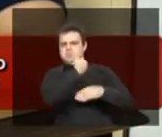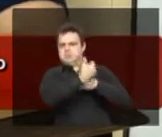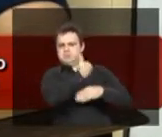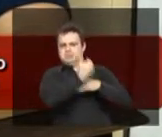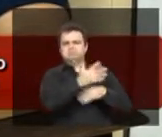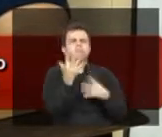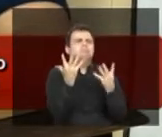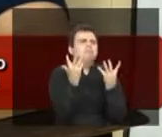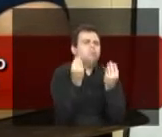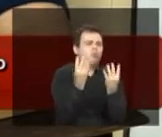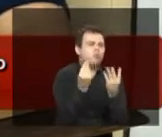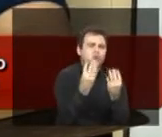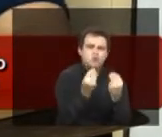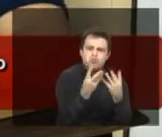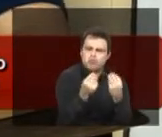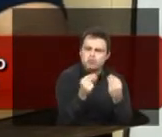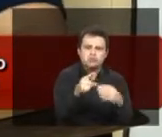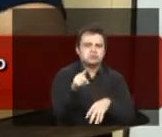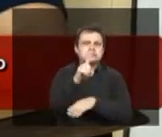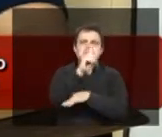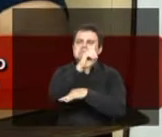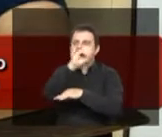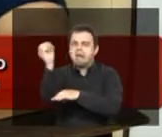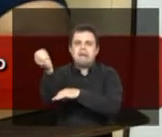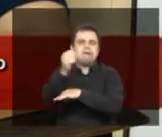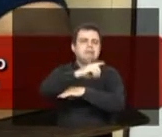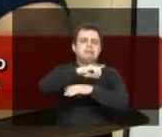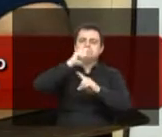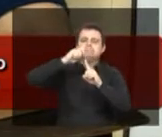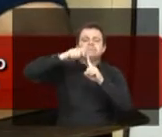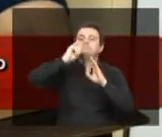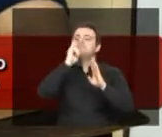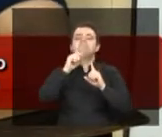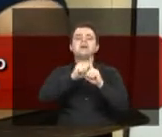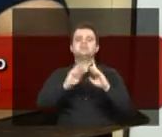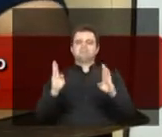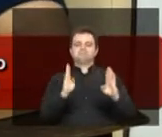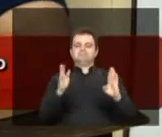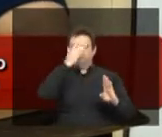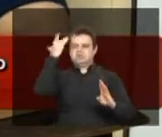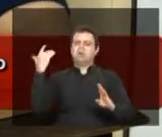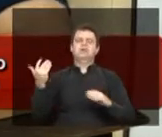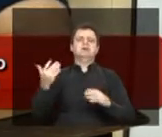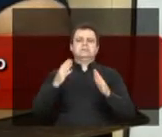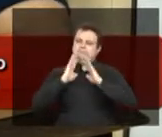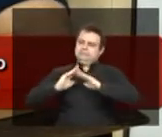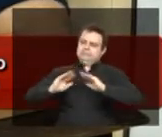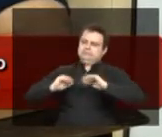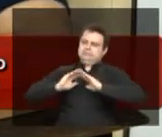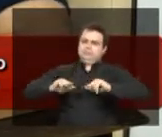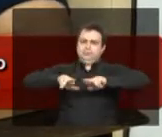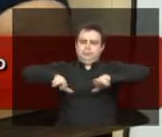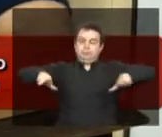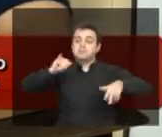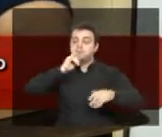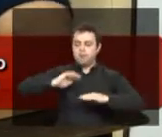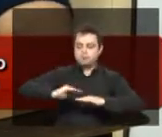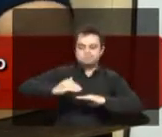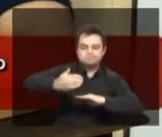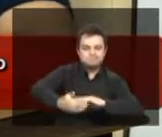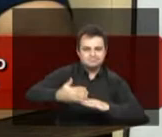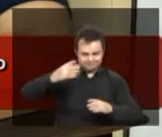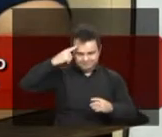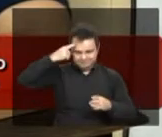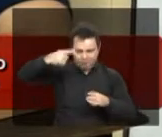são dezenas e dezenas, centenas e centenas por mês. O pessoal pede lombada. Eu acredito que